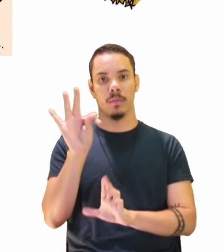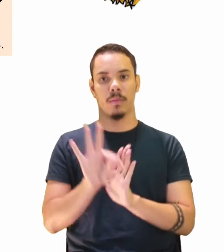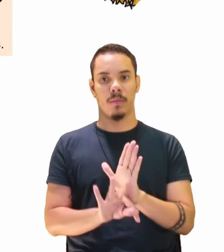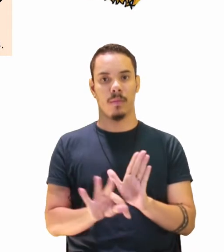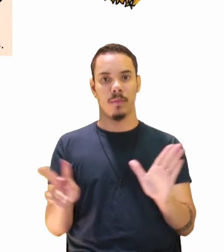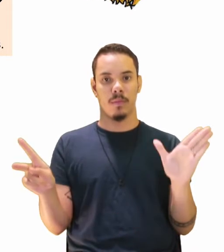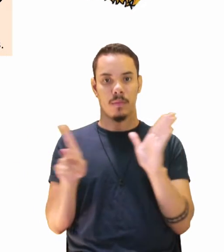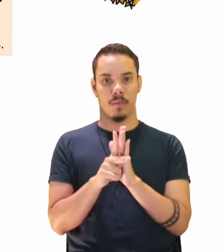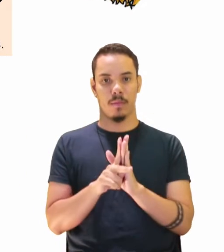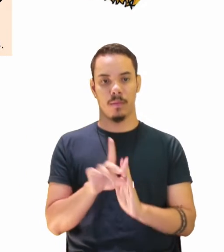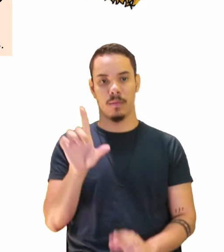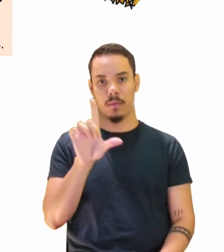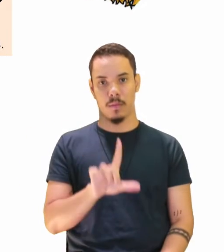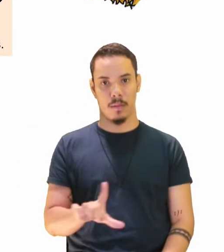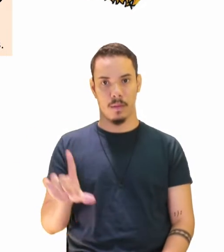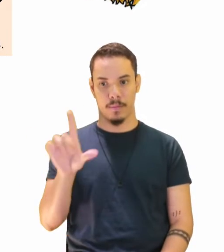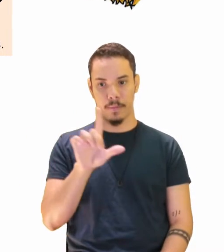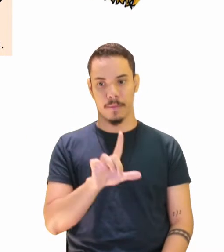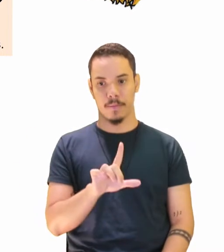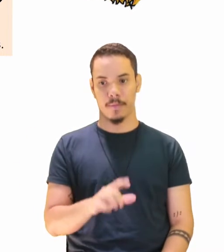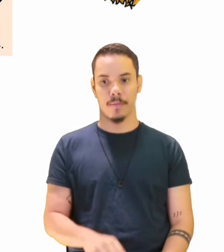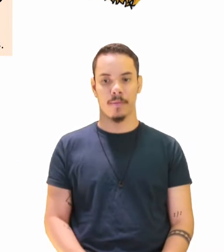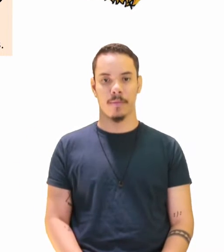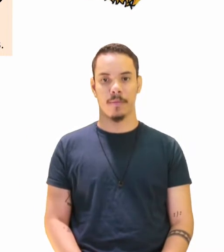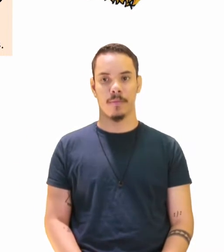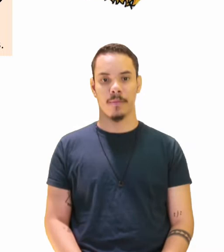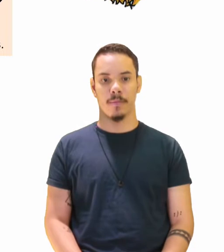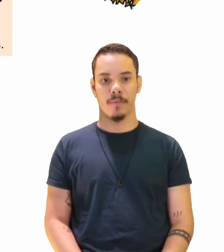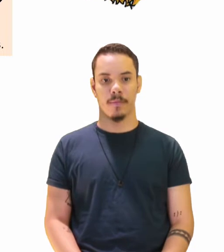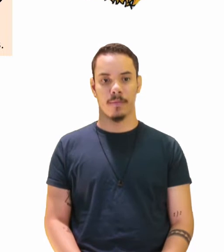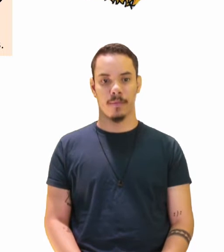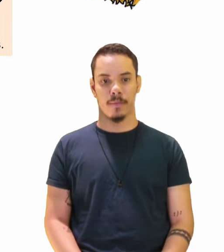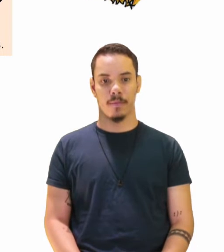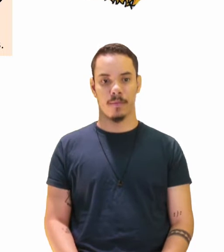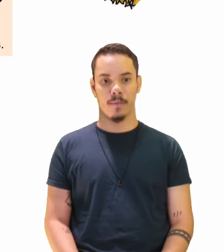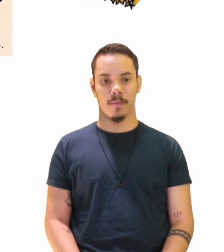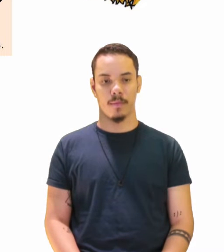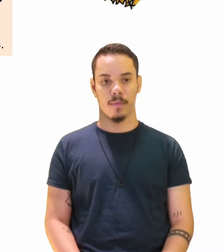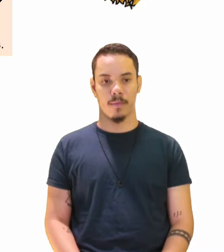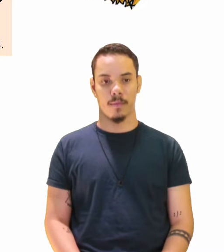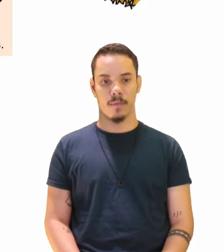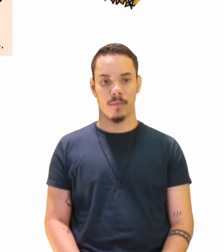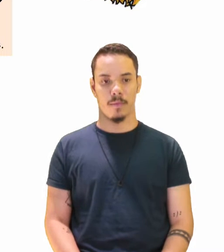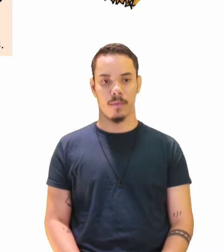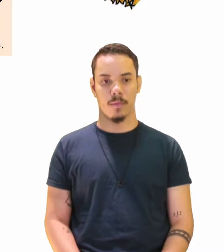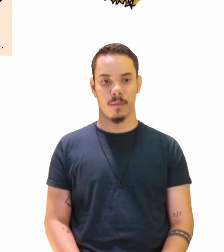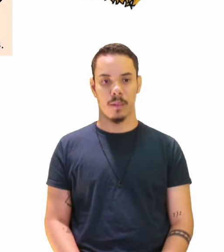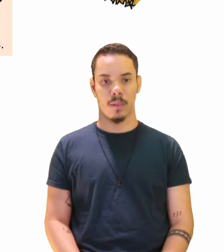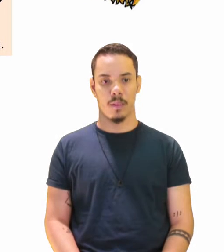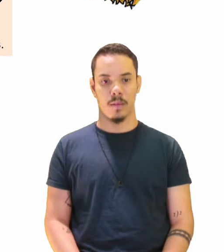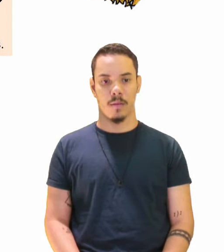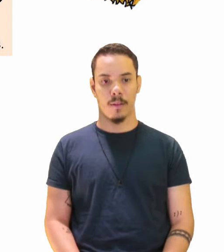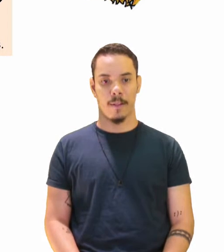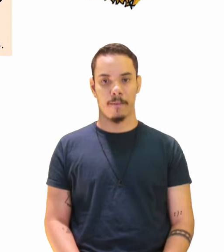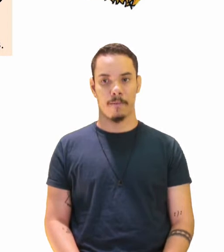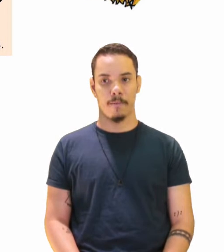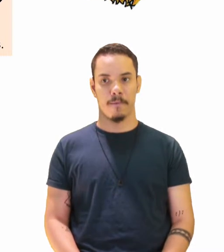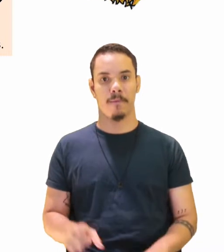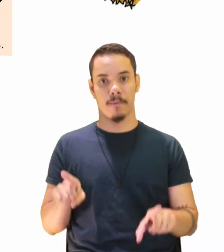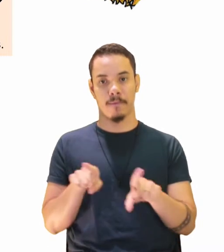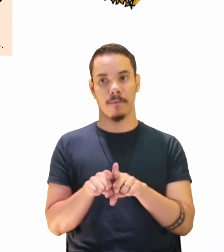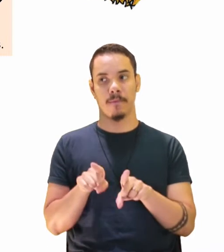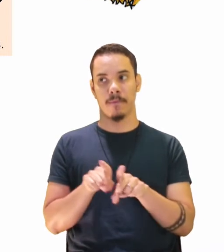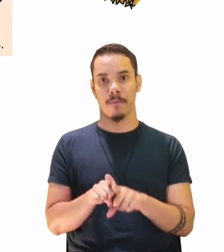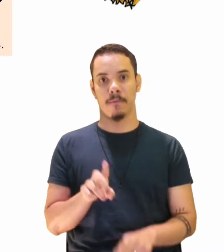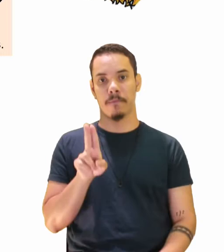literários. Okay. Aqui, já fazendo uso, ó, só